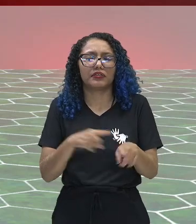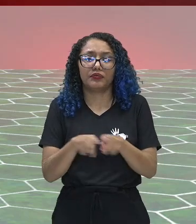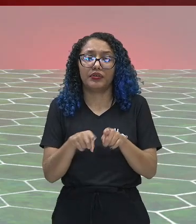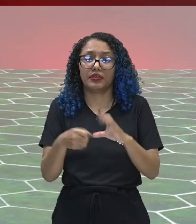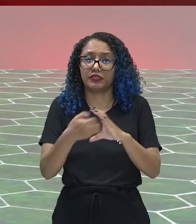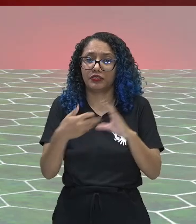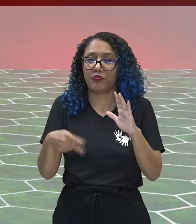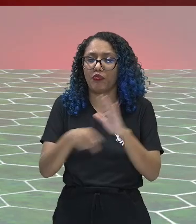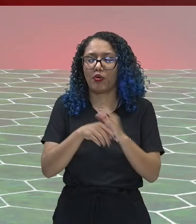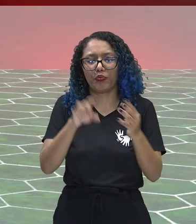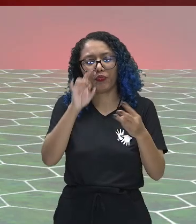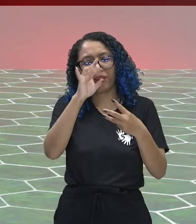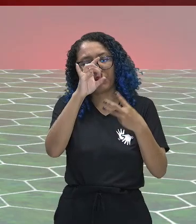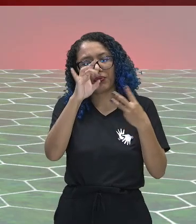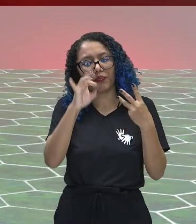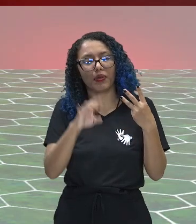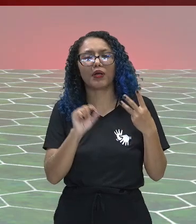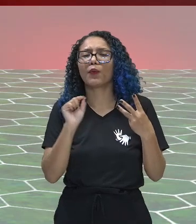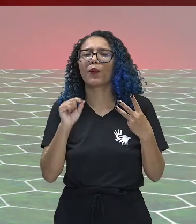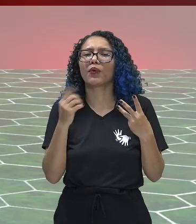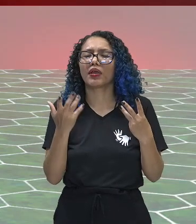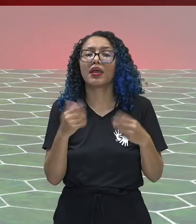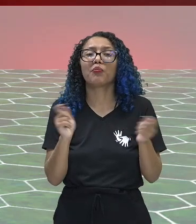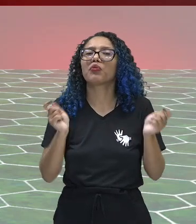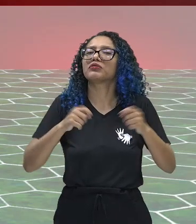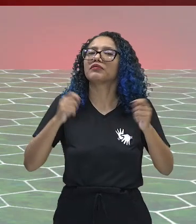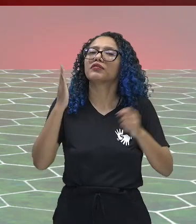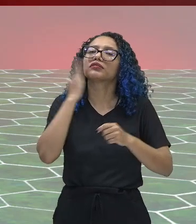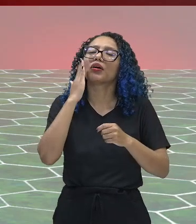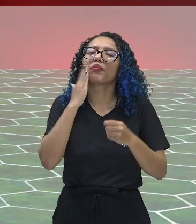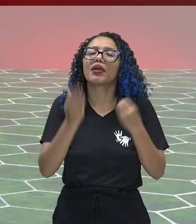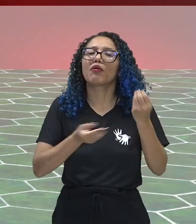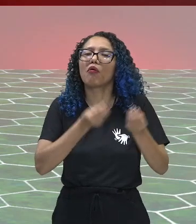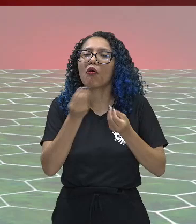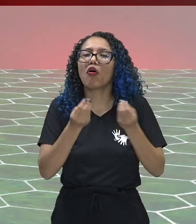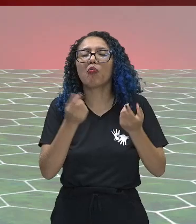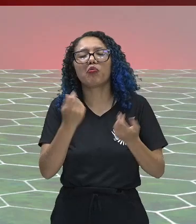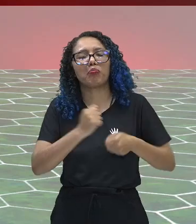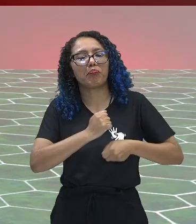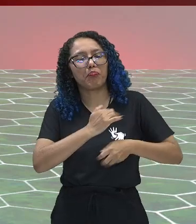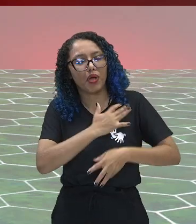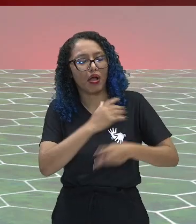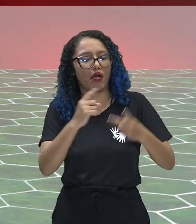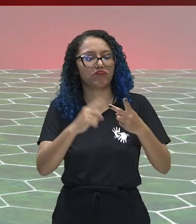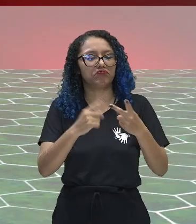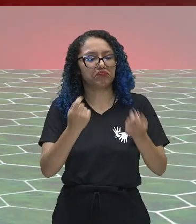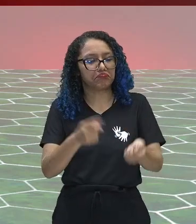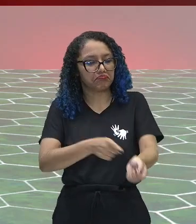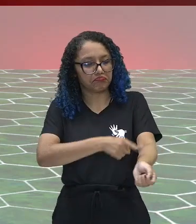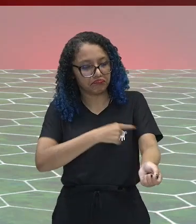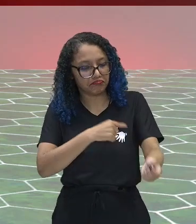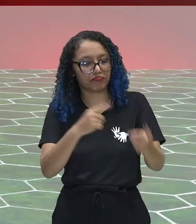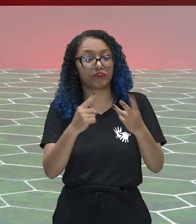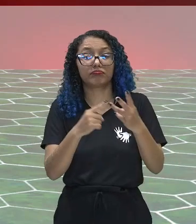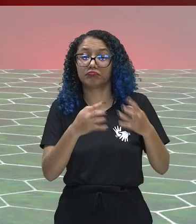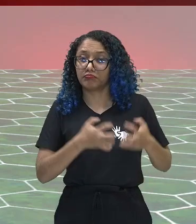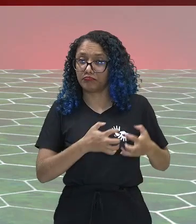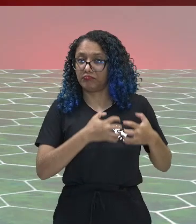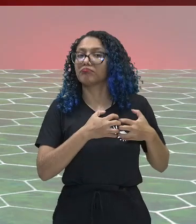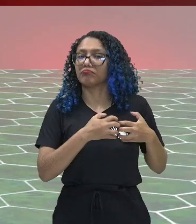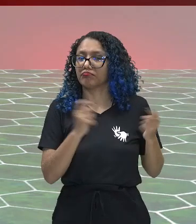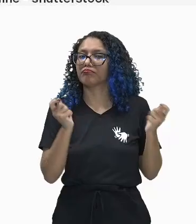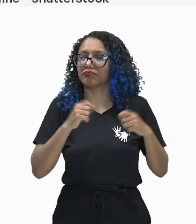destas veias, nós temos como diferenciar quem são as artérias, quem são as veias e quem são os